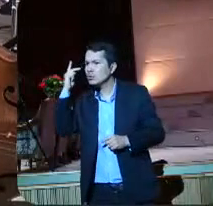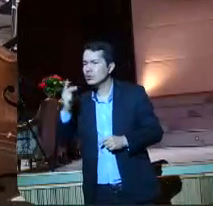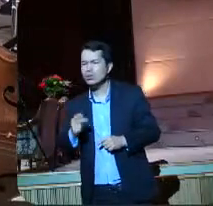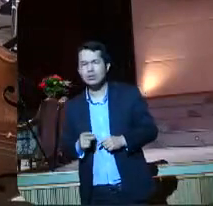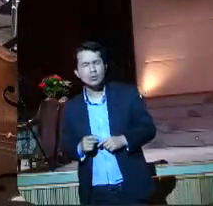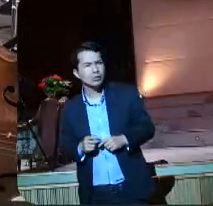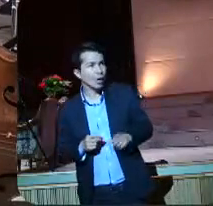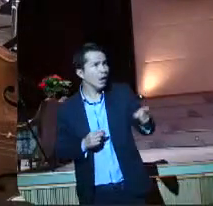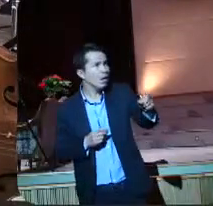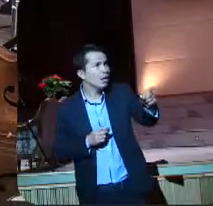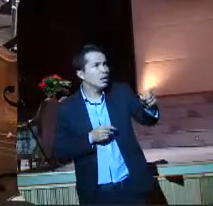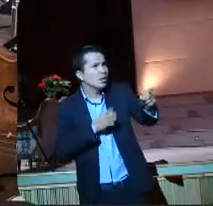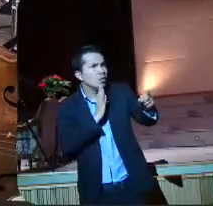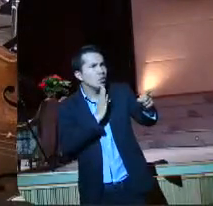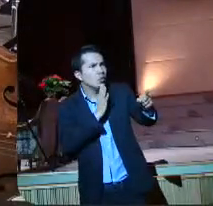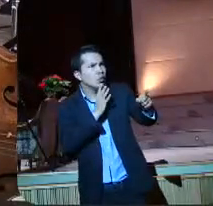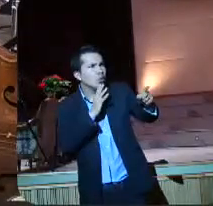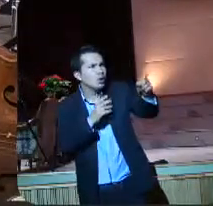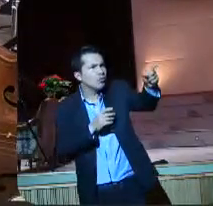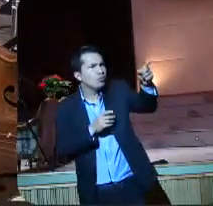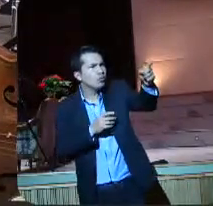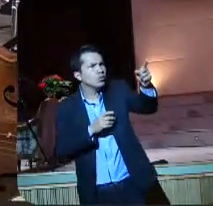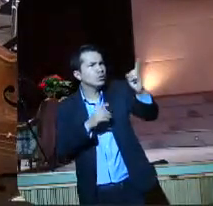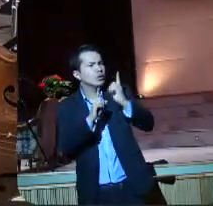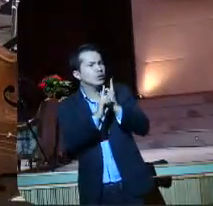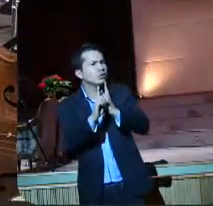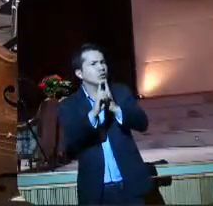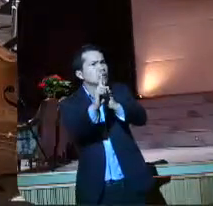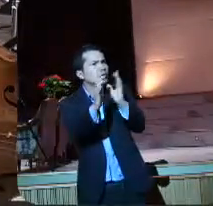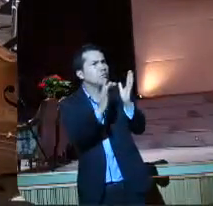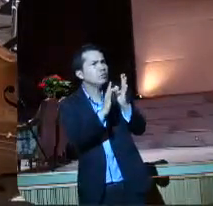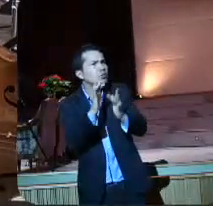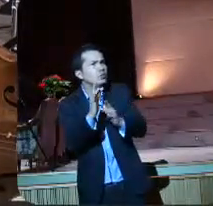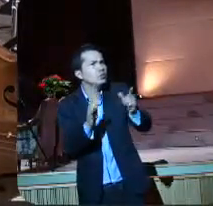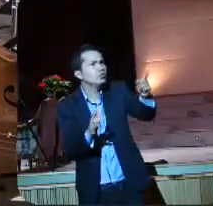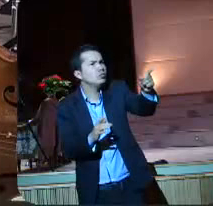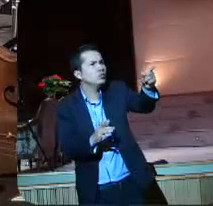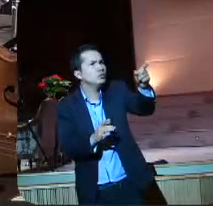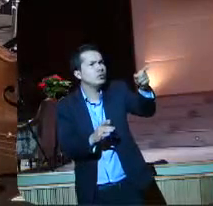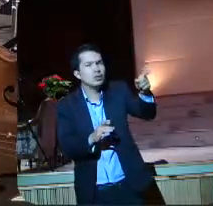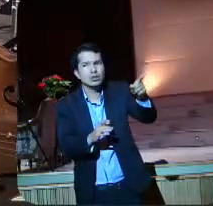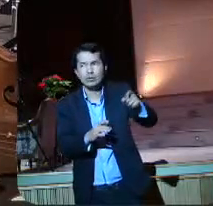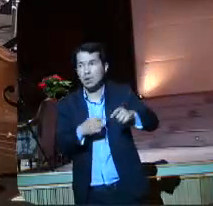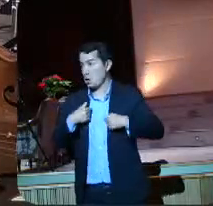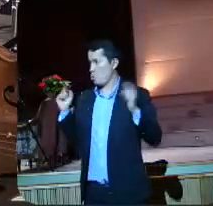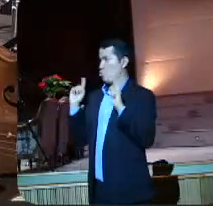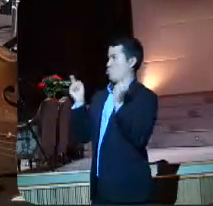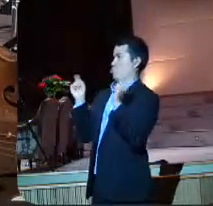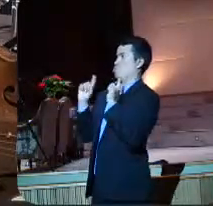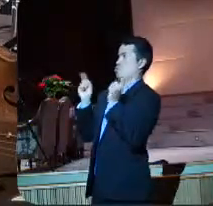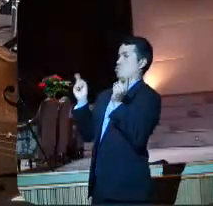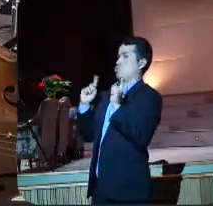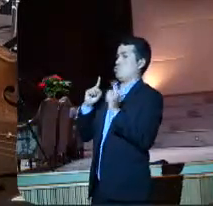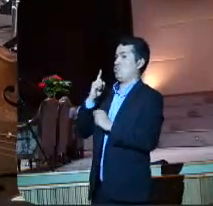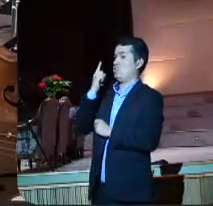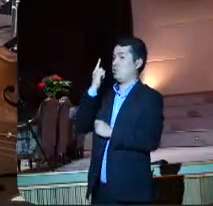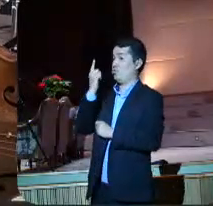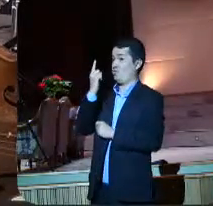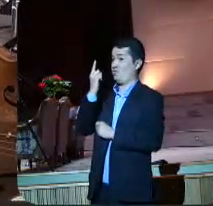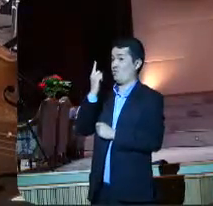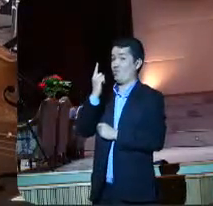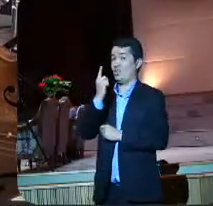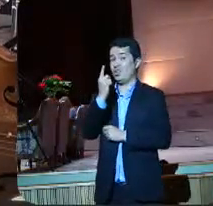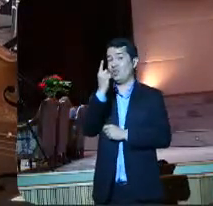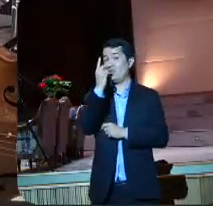confrontado, se era ou não um agente secreto da fé, Por três vezes ele negou